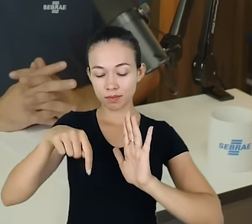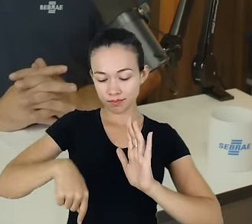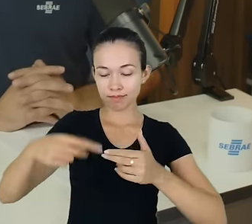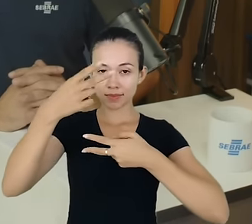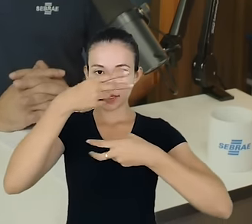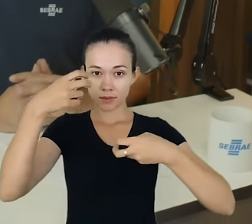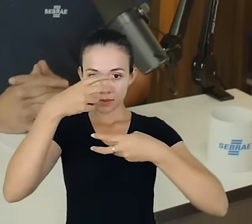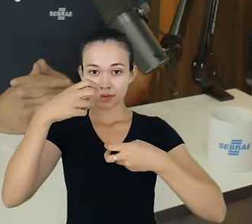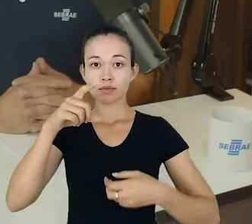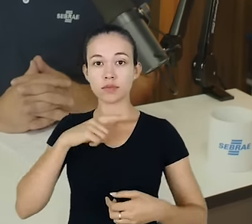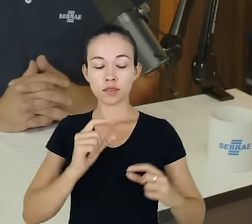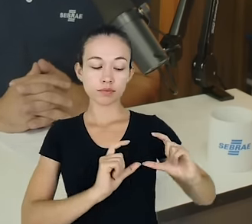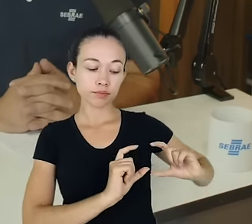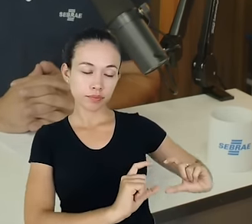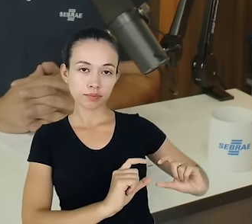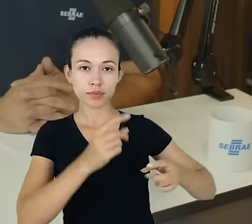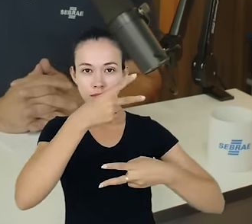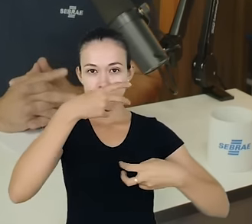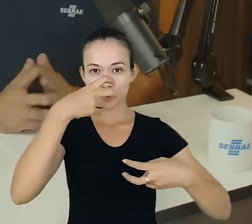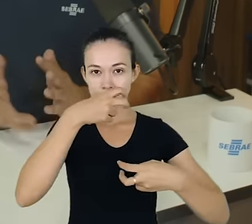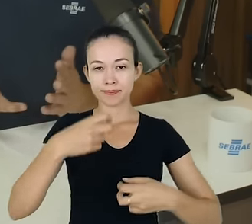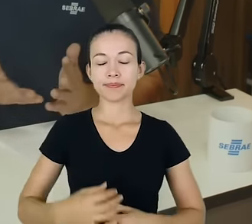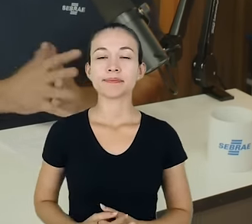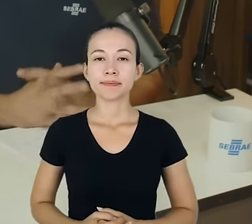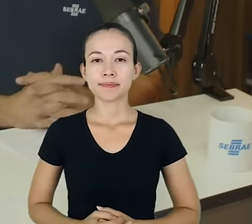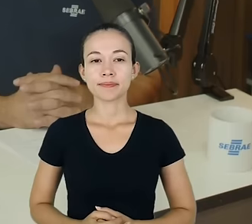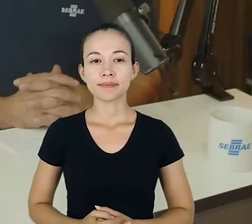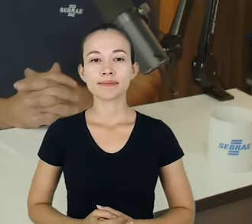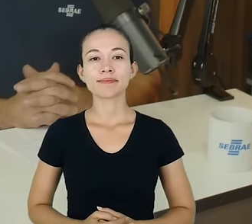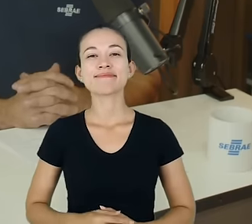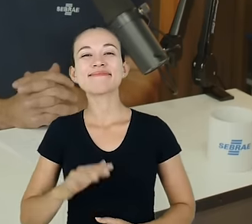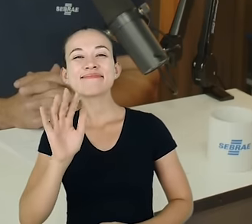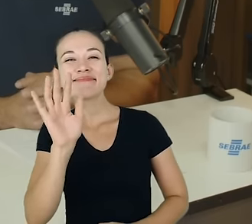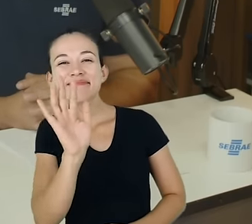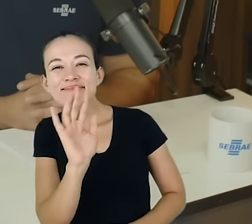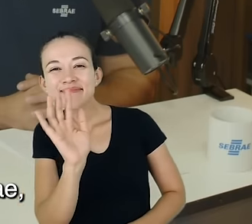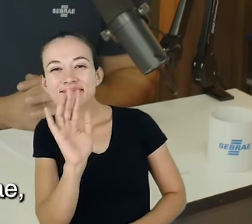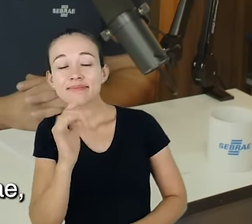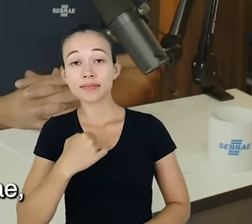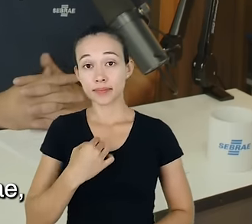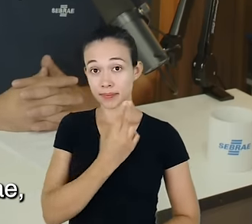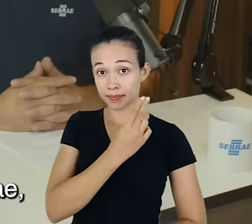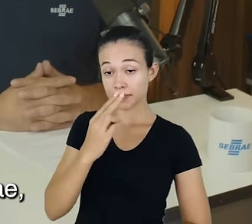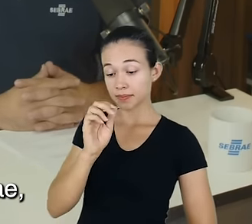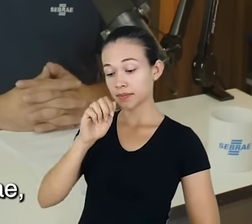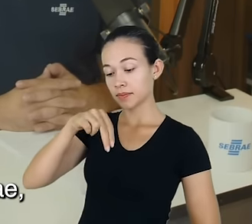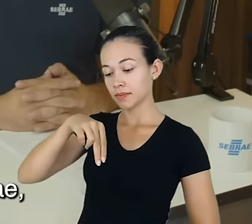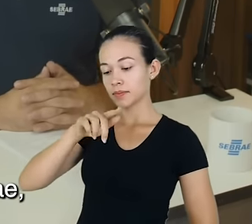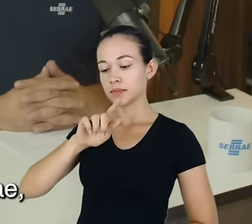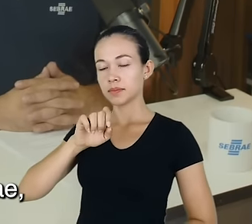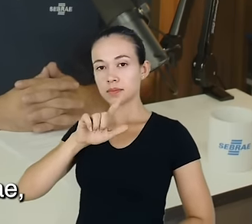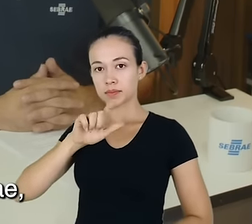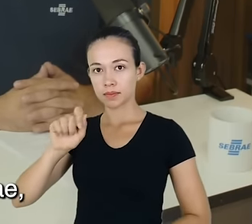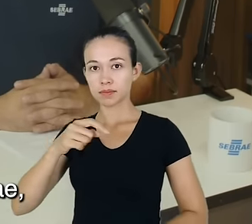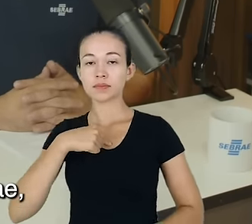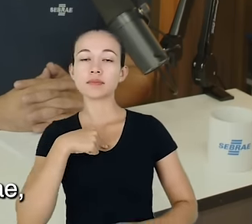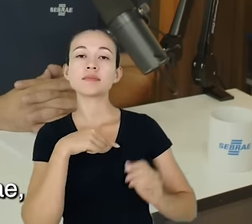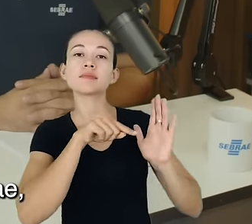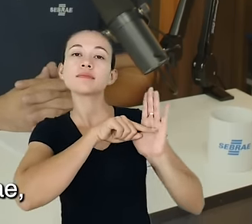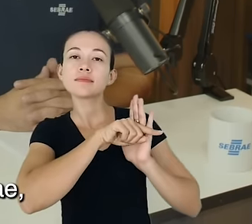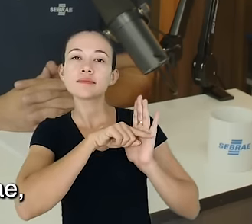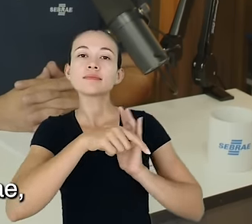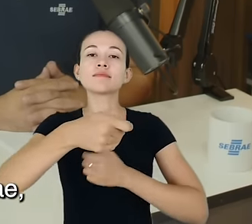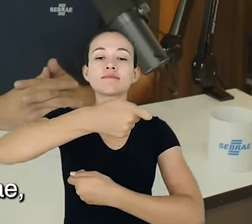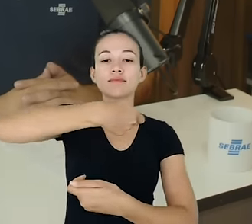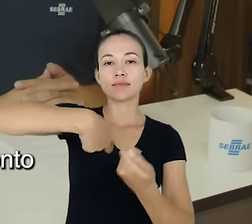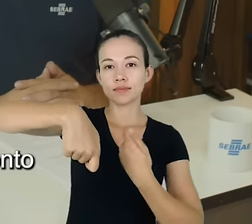com logo do sebrai do lado esquerdo Angela Olá pessoal meu nome é Angela Martins eu sou Analista de negócios